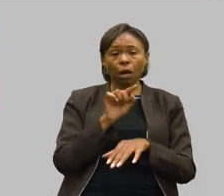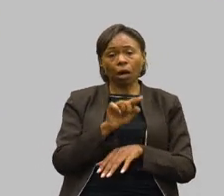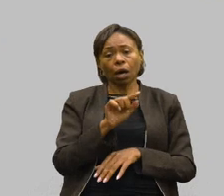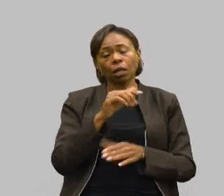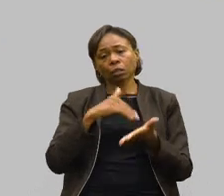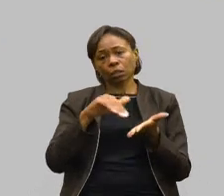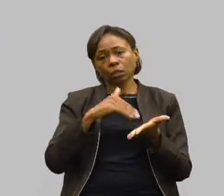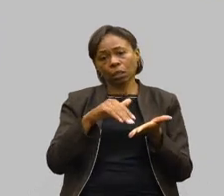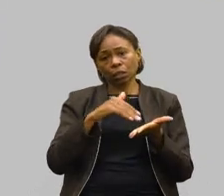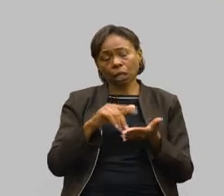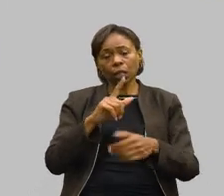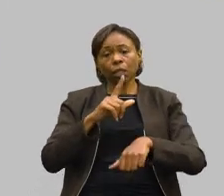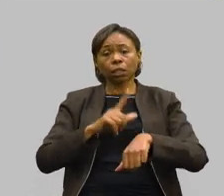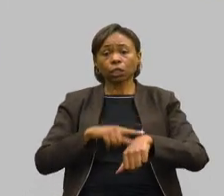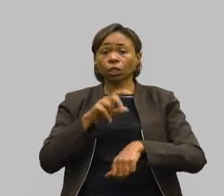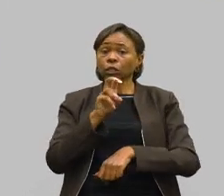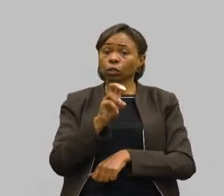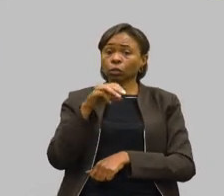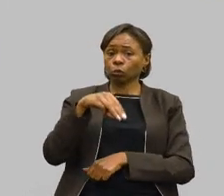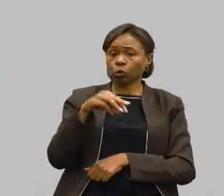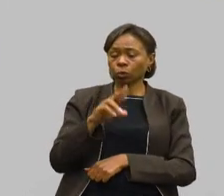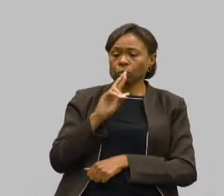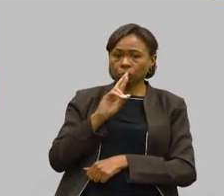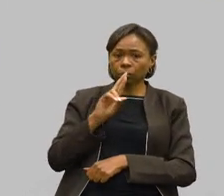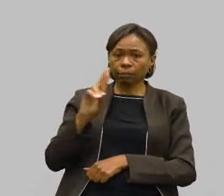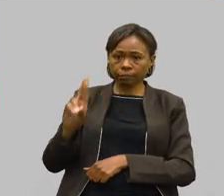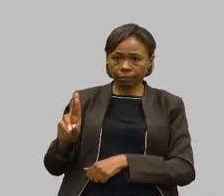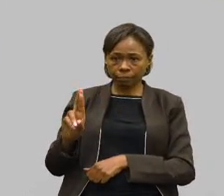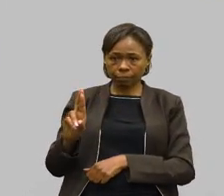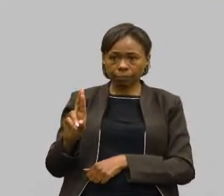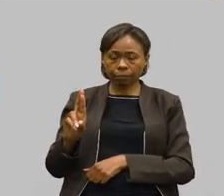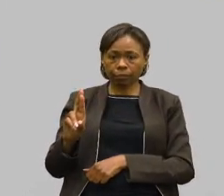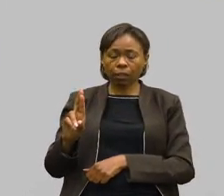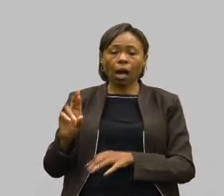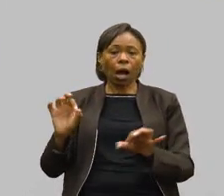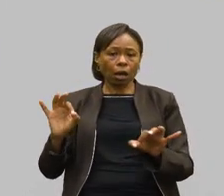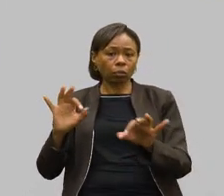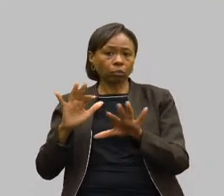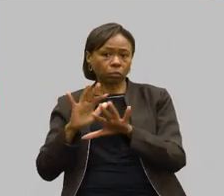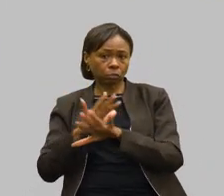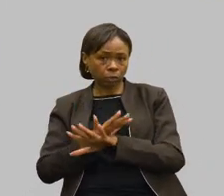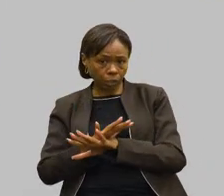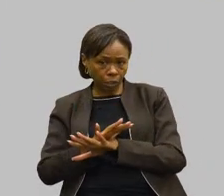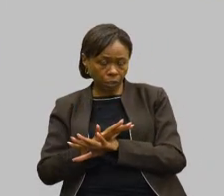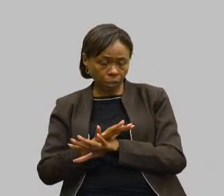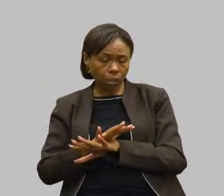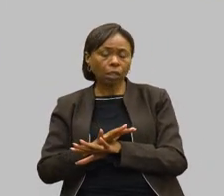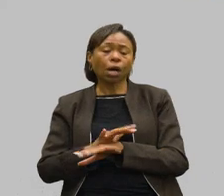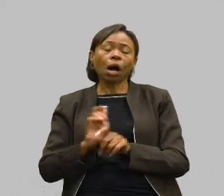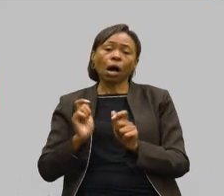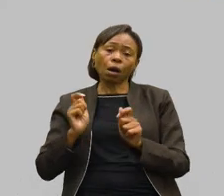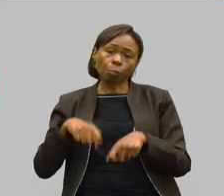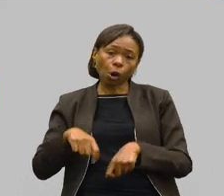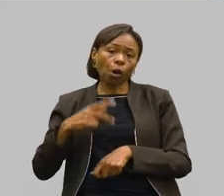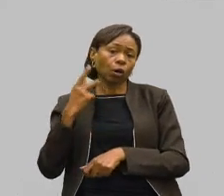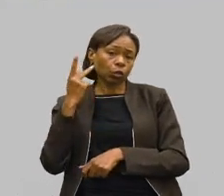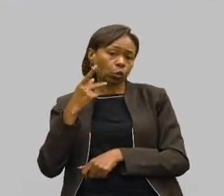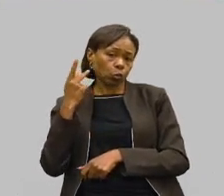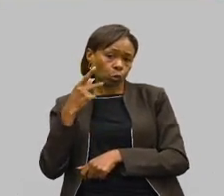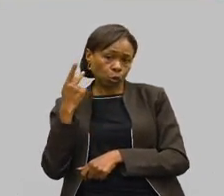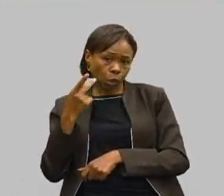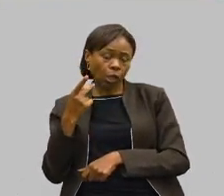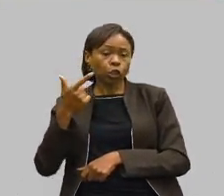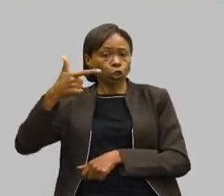estadual disporá de cinco minutos para respondê-la. Após a resposta da autoridade estadual, o parlamentar que o interpelou